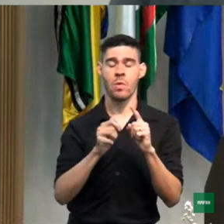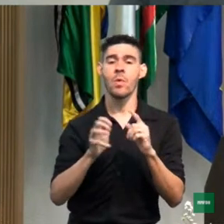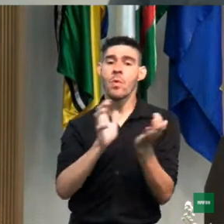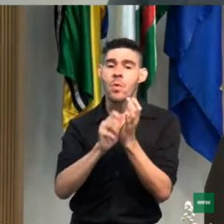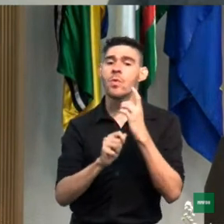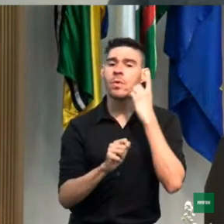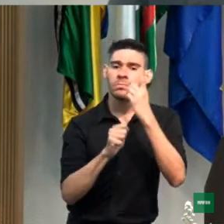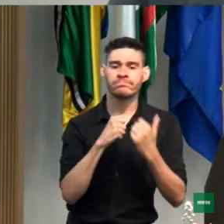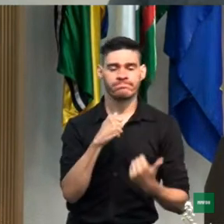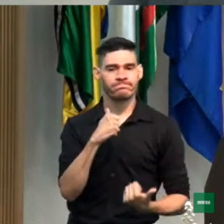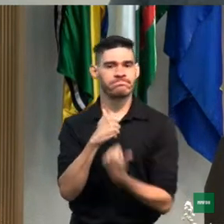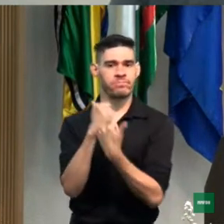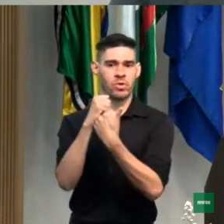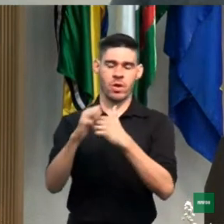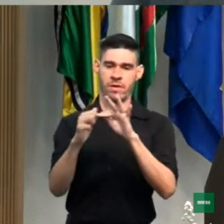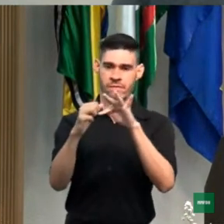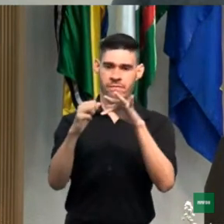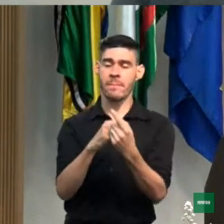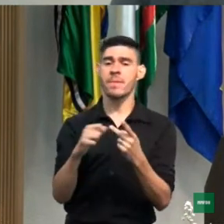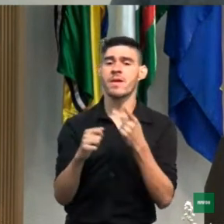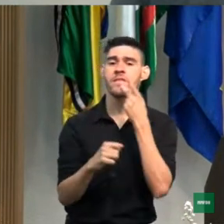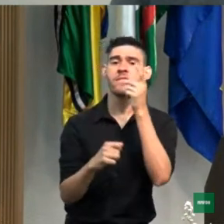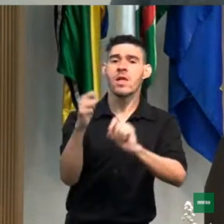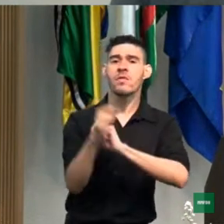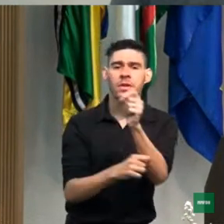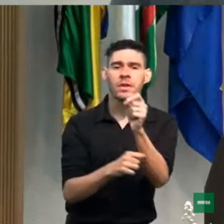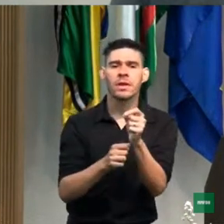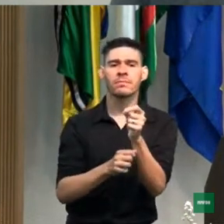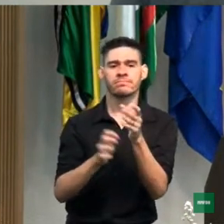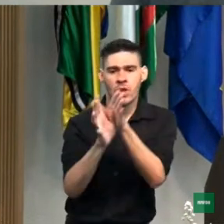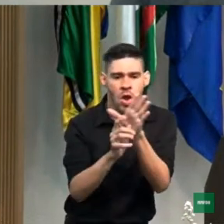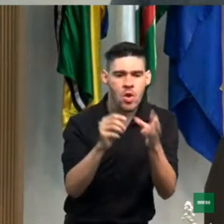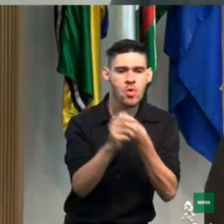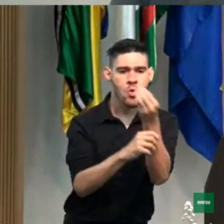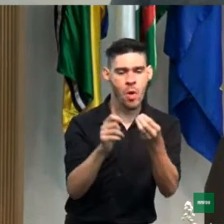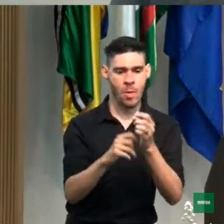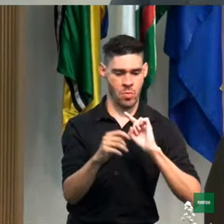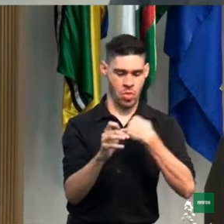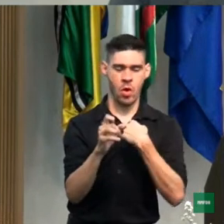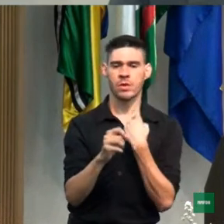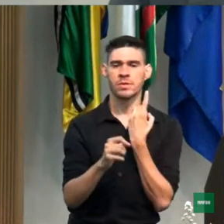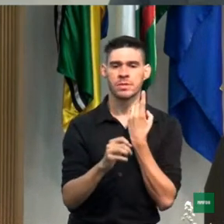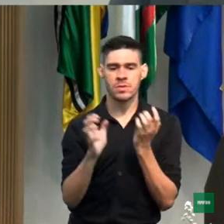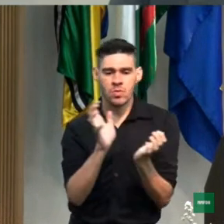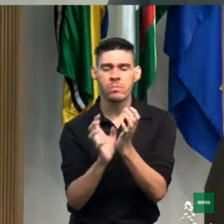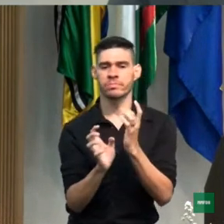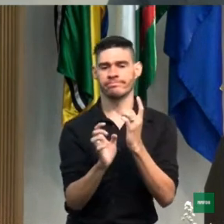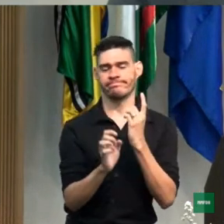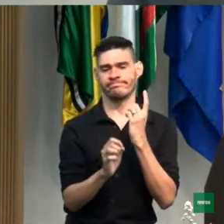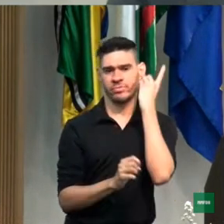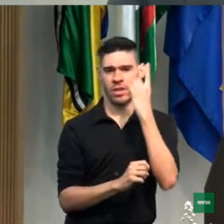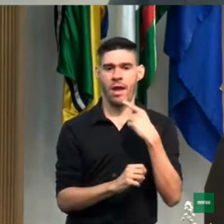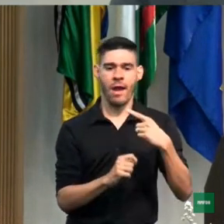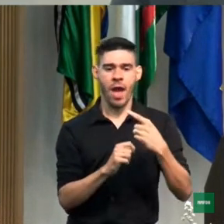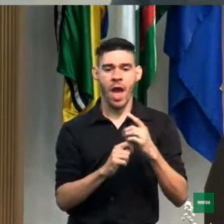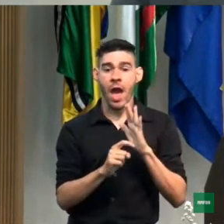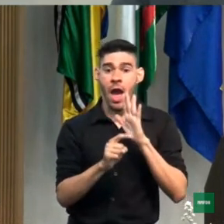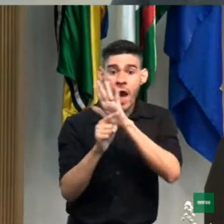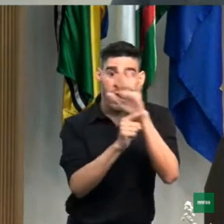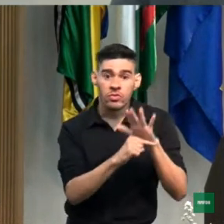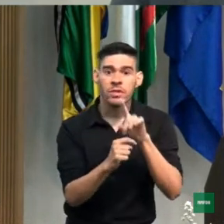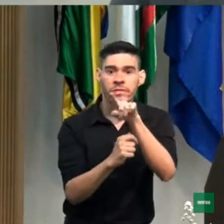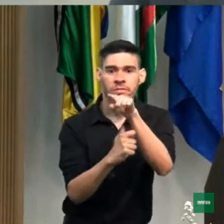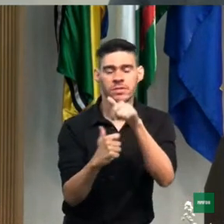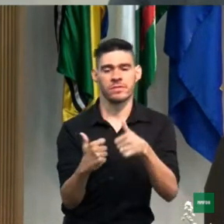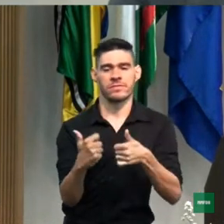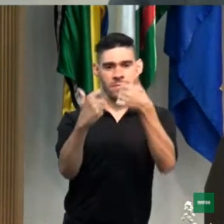dizer para vocês como nós podemos, como parlamento, ajudar vocês a fortalecerem família no Brasil. E eles